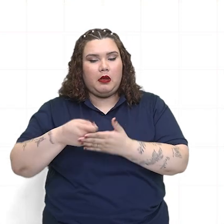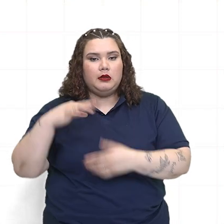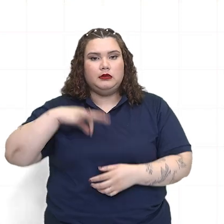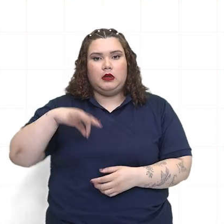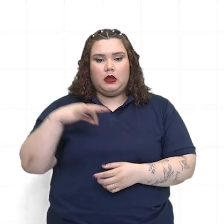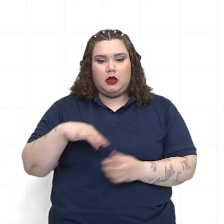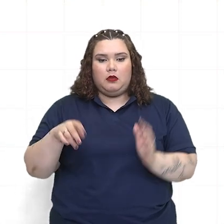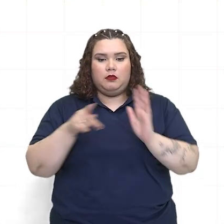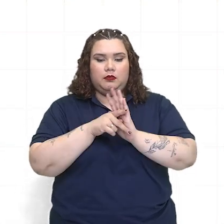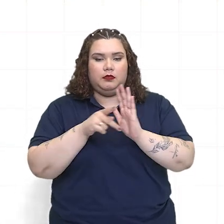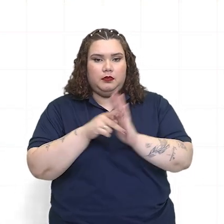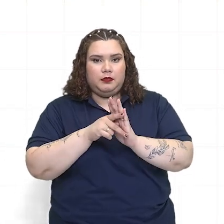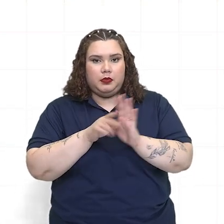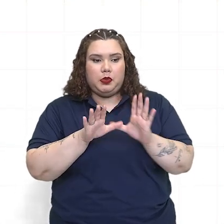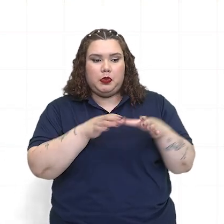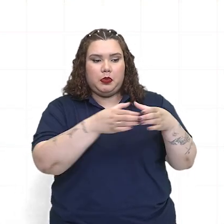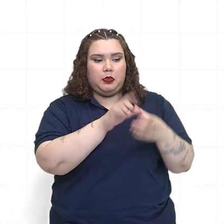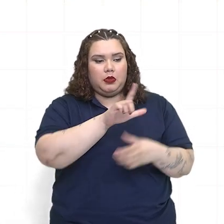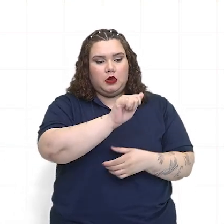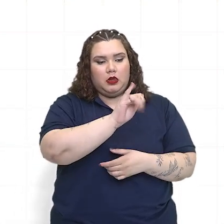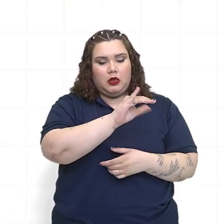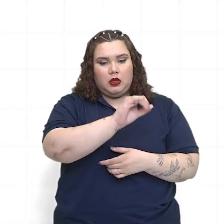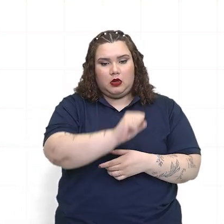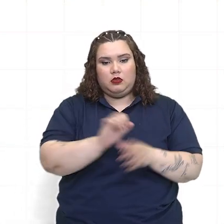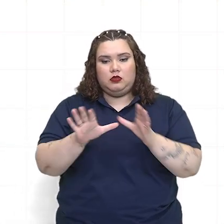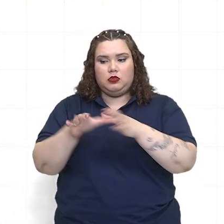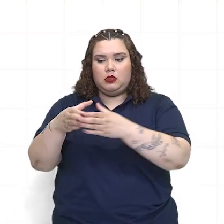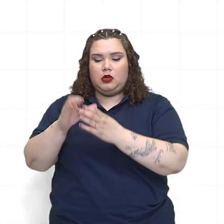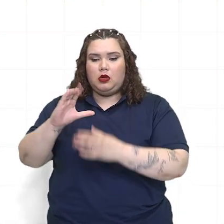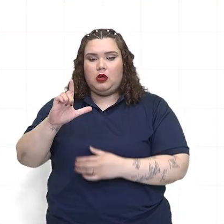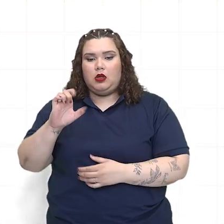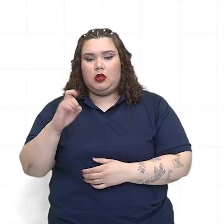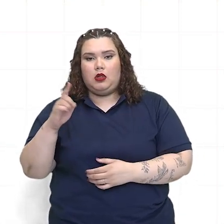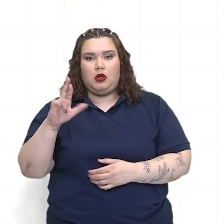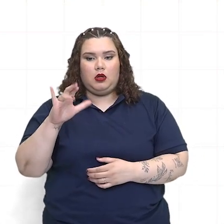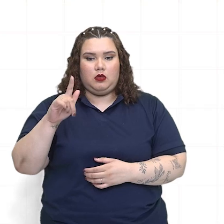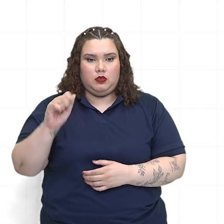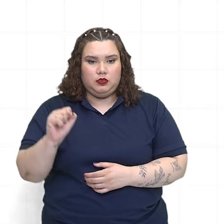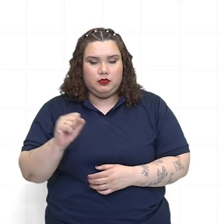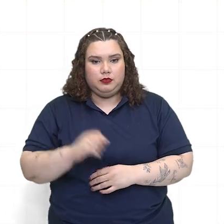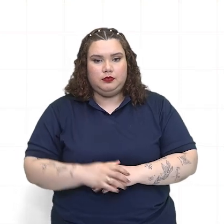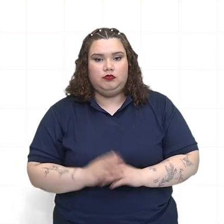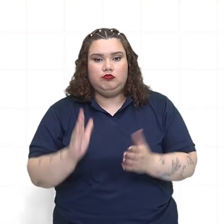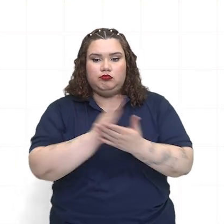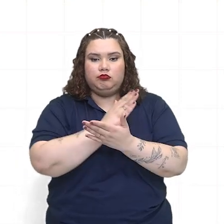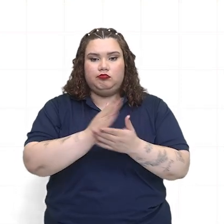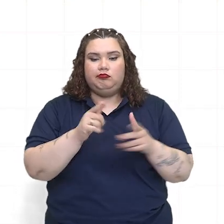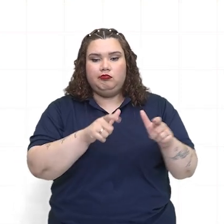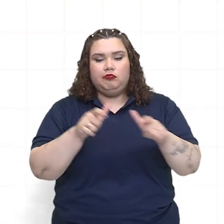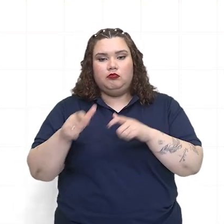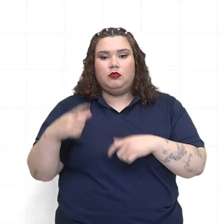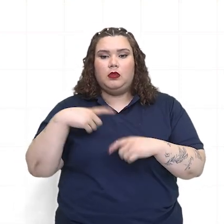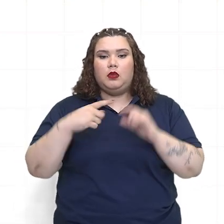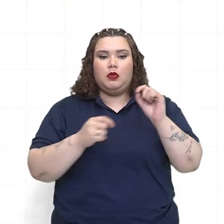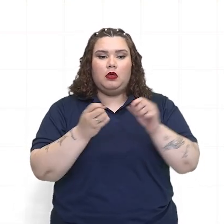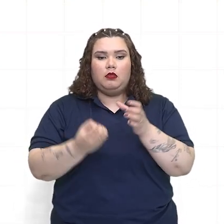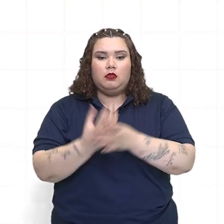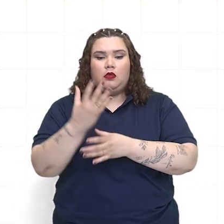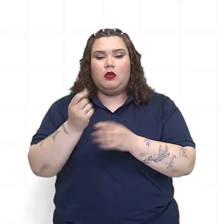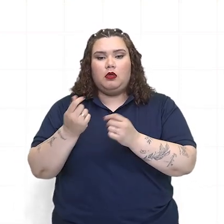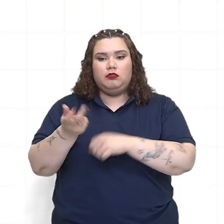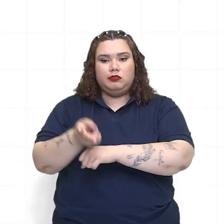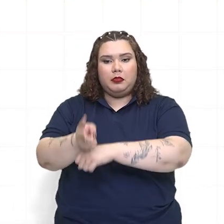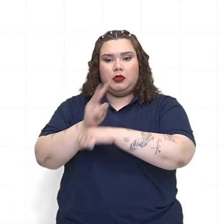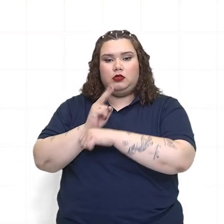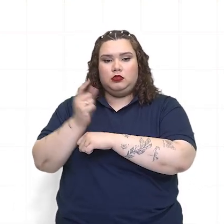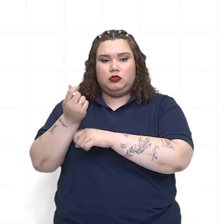taxava as rendas de laicos e clérigos, tá? Em alguns casos, os cruzados levantavam